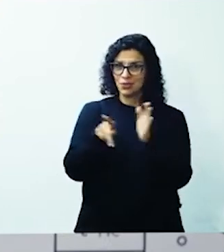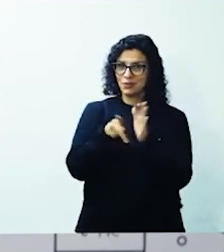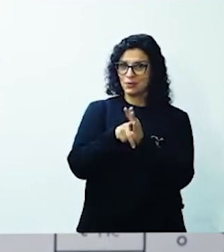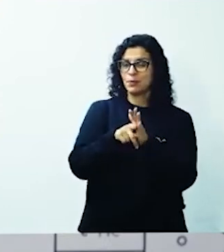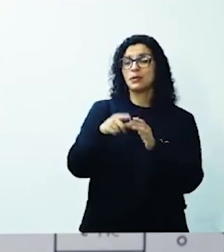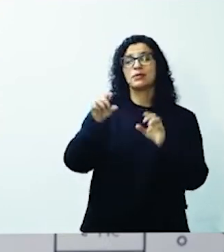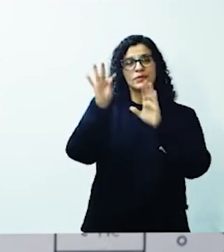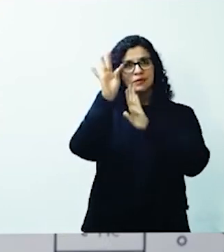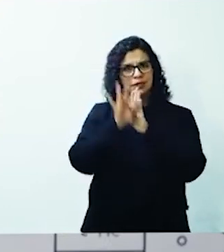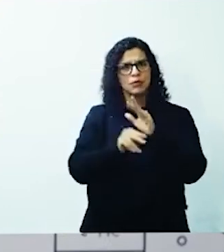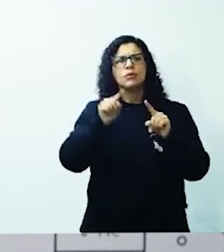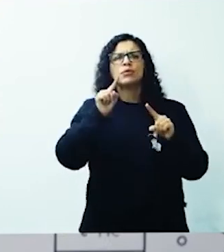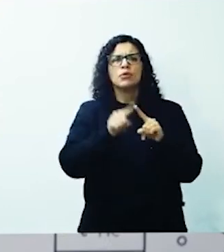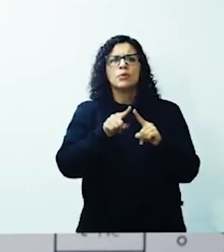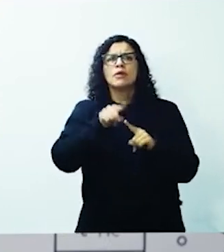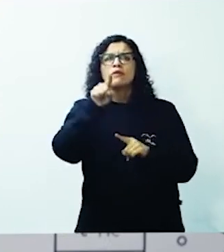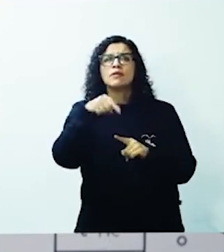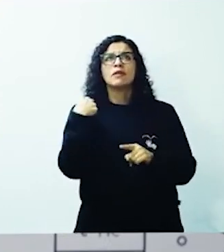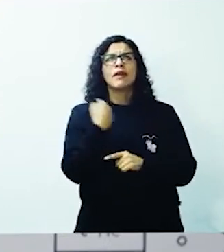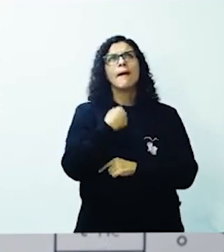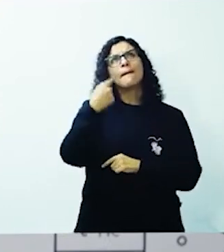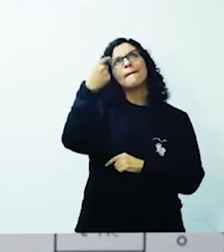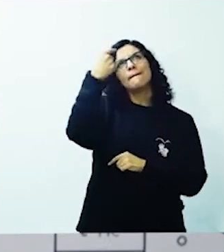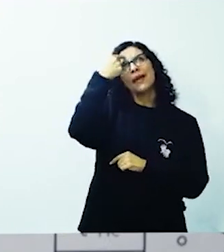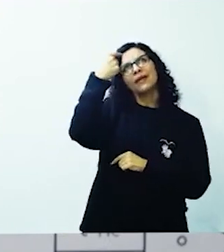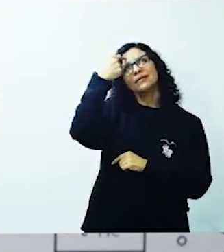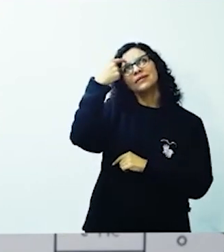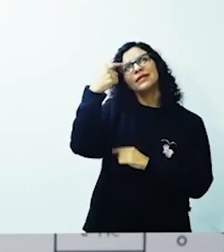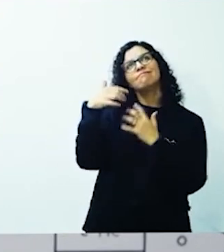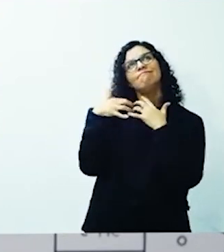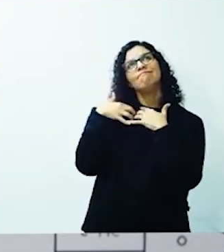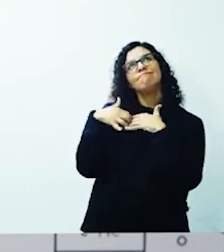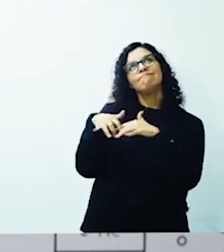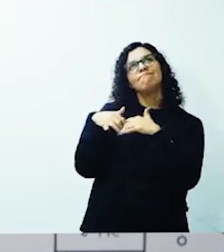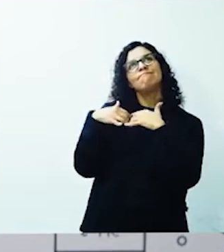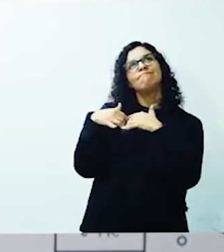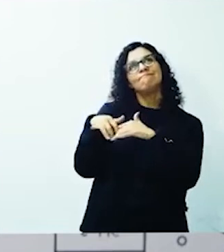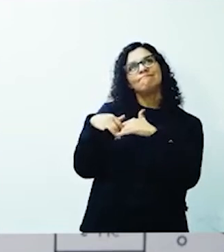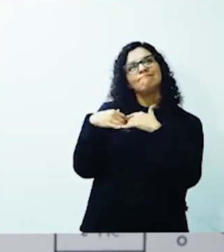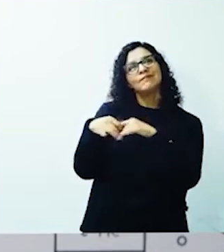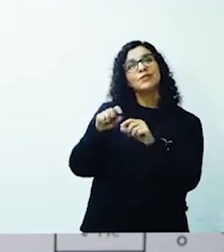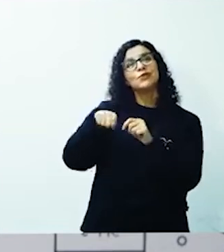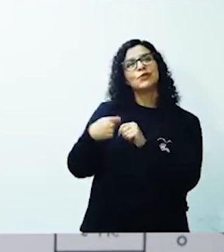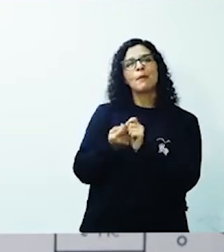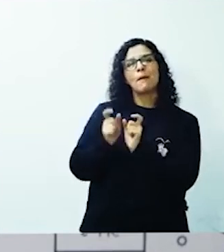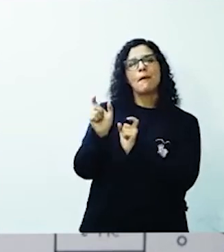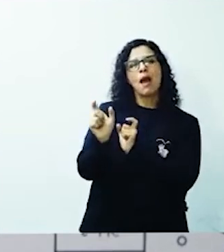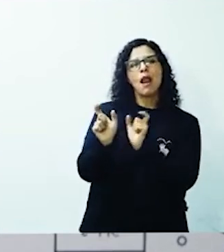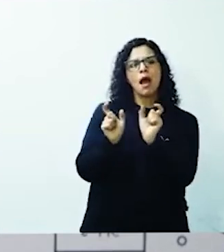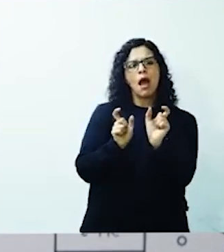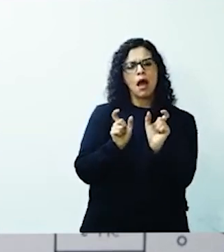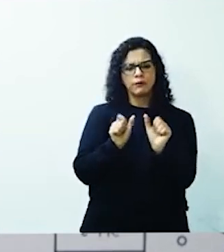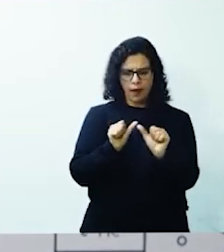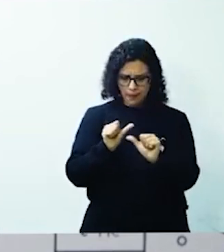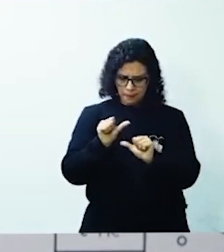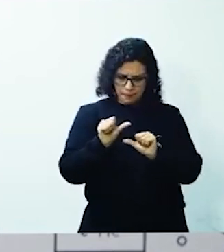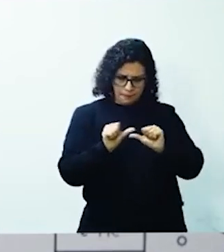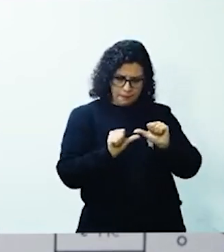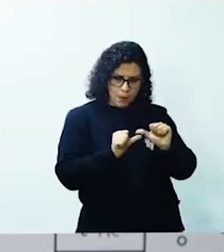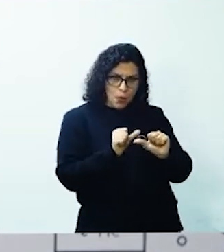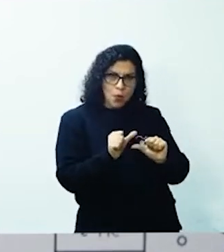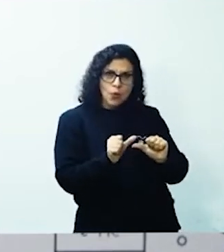nessa estrofe, para quê? Para fazer a gente realmente pensar sobre essas palavras, nessa